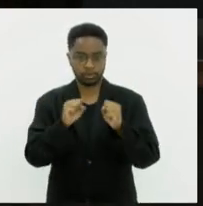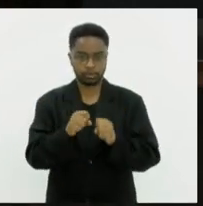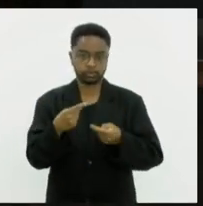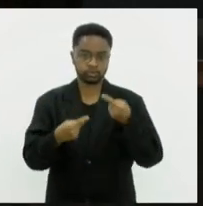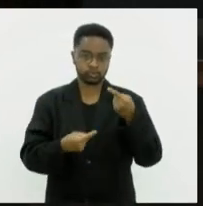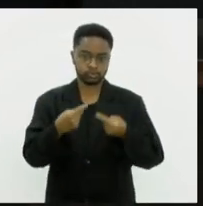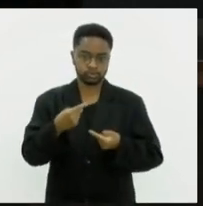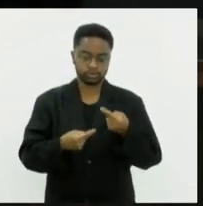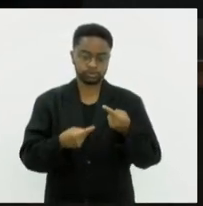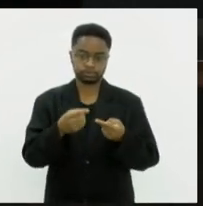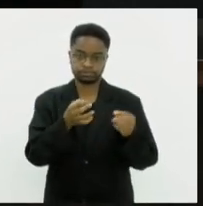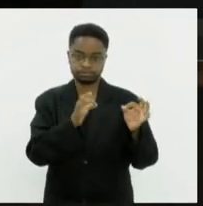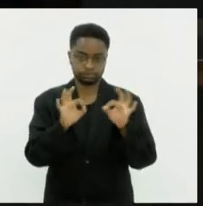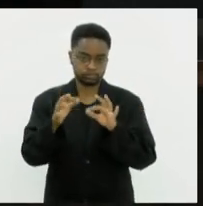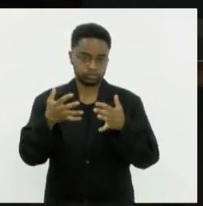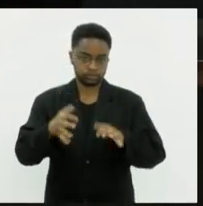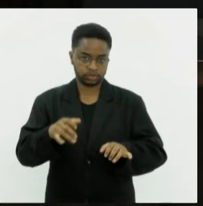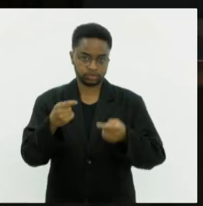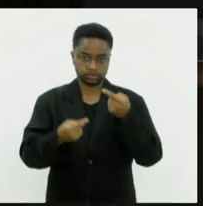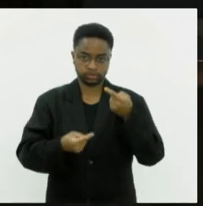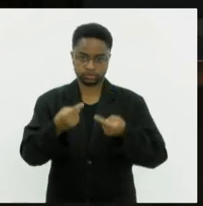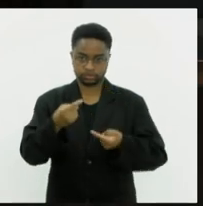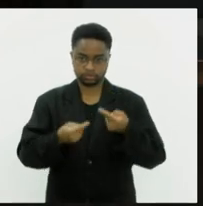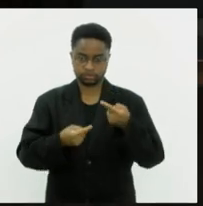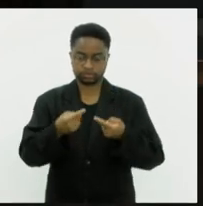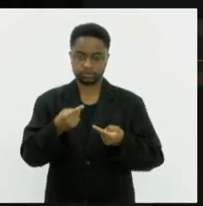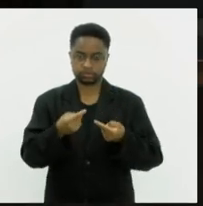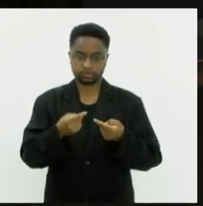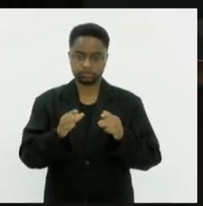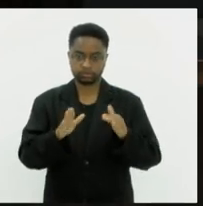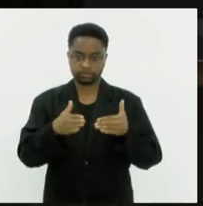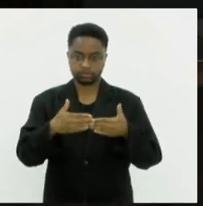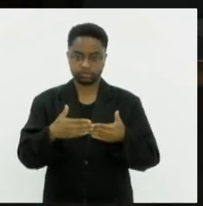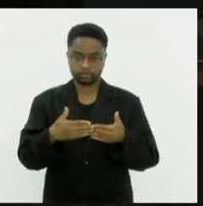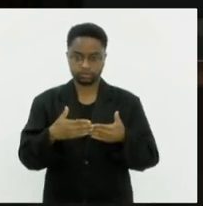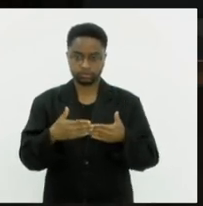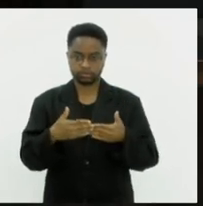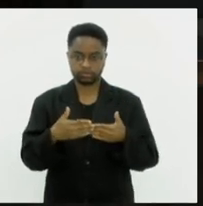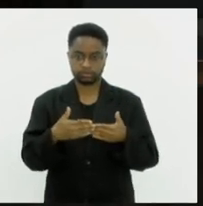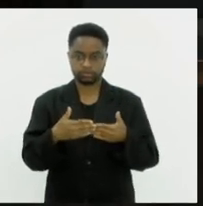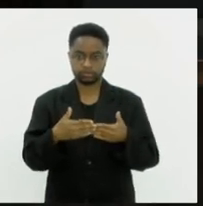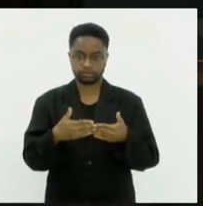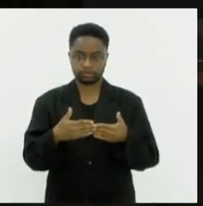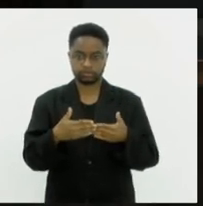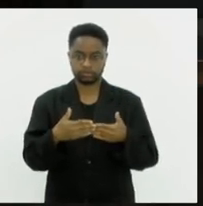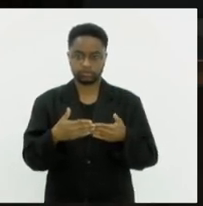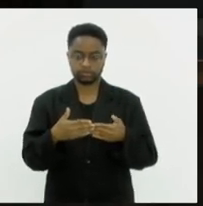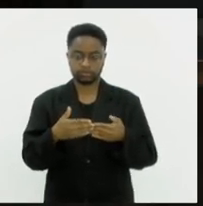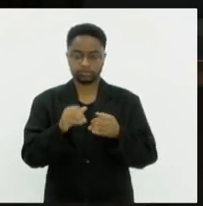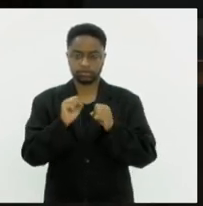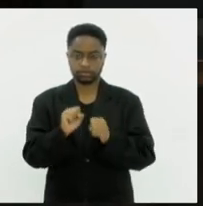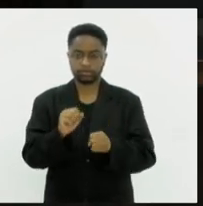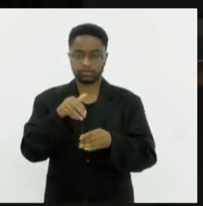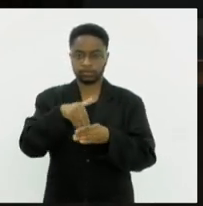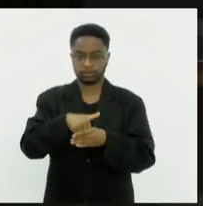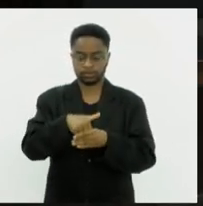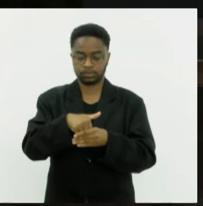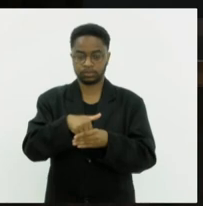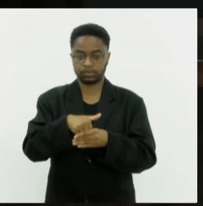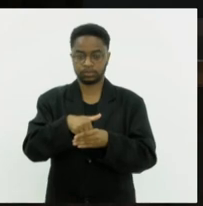discussão, não havendo quem queira discutir, encerrada a discussão. Em